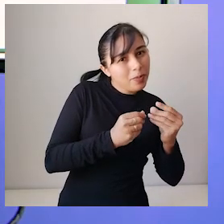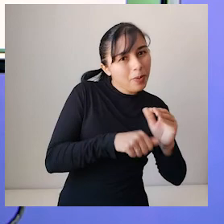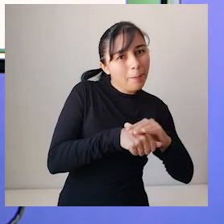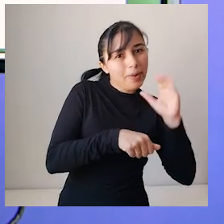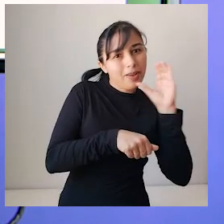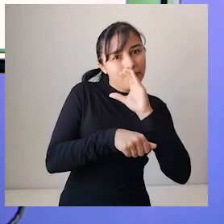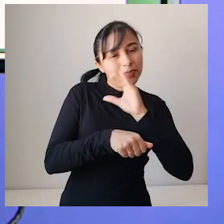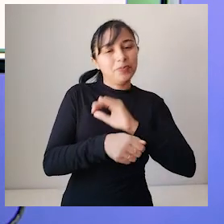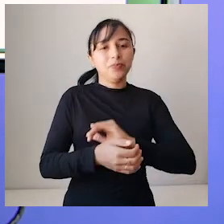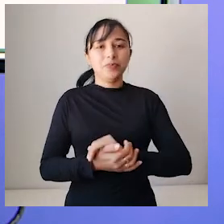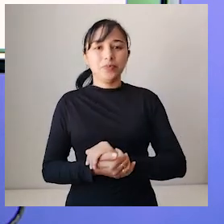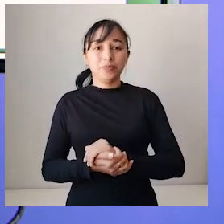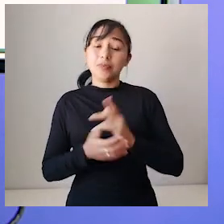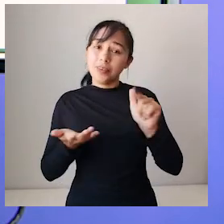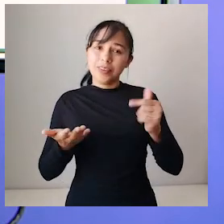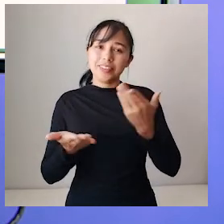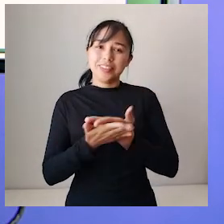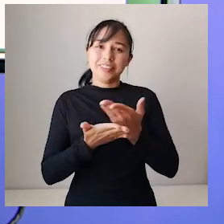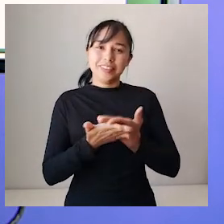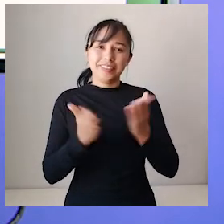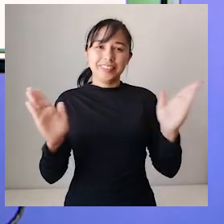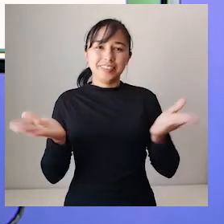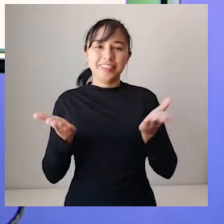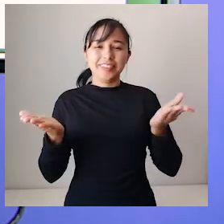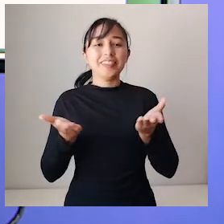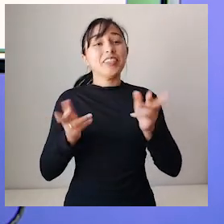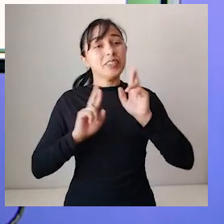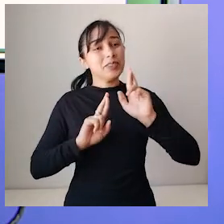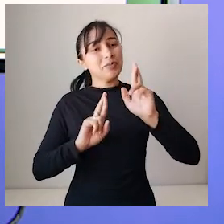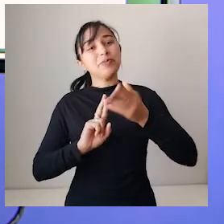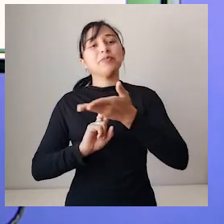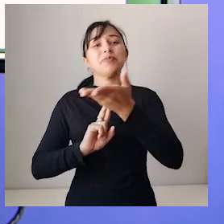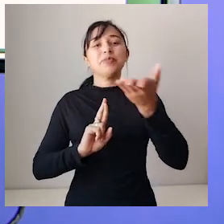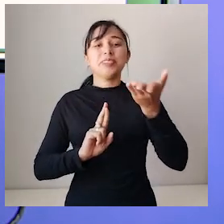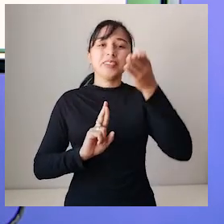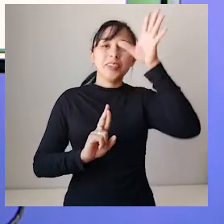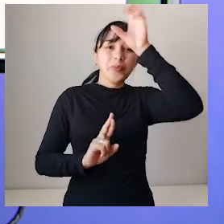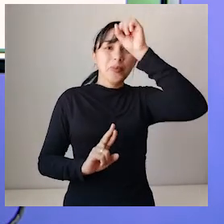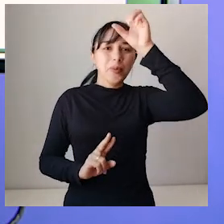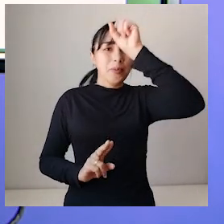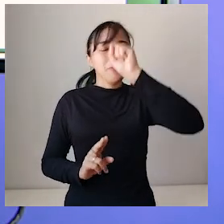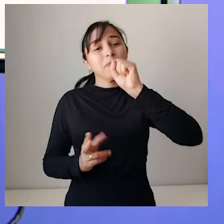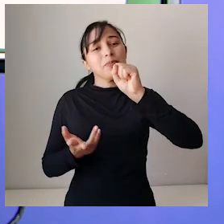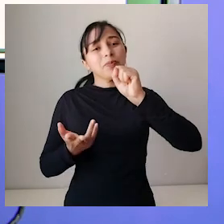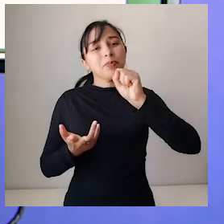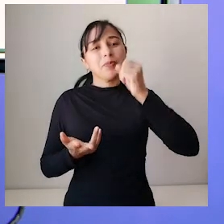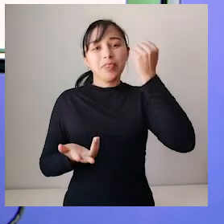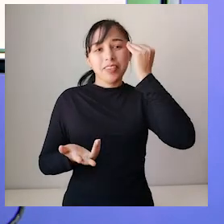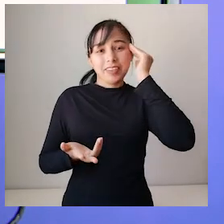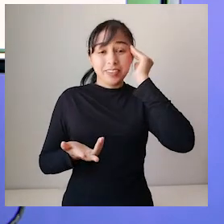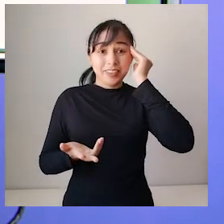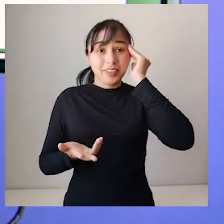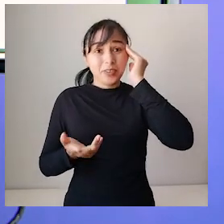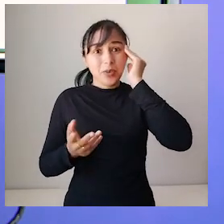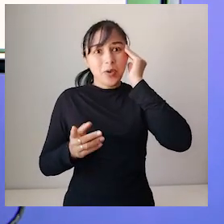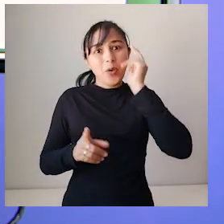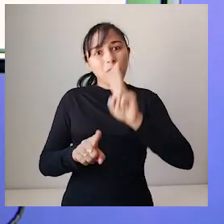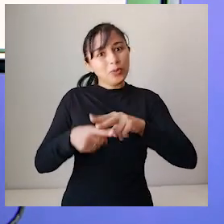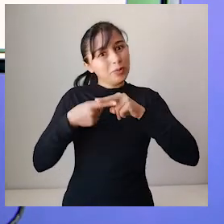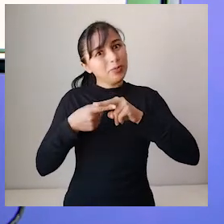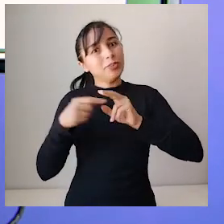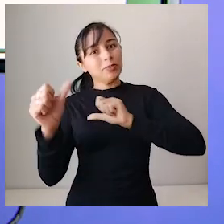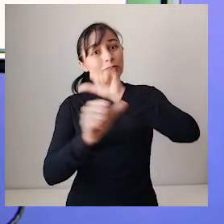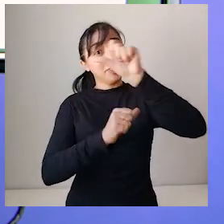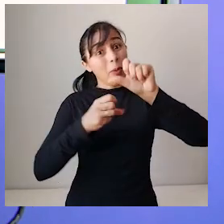Então, pessoal, essa foi a nossa aula de hoje. Espero que tenham aprendido os fatores que fazem com que haja a